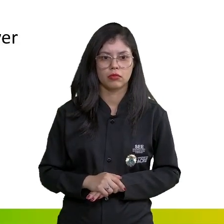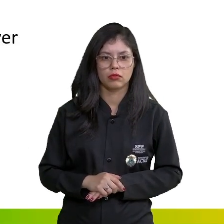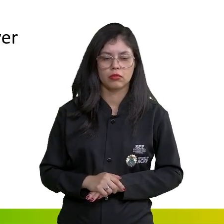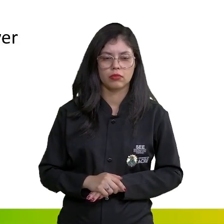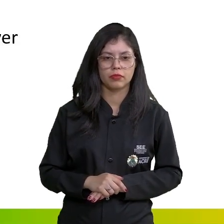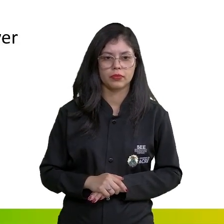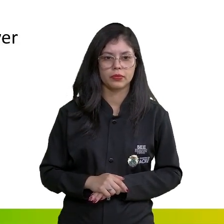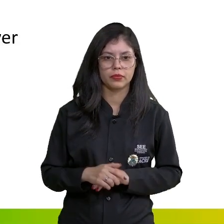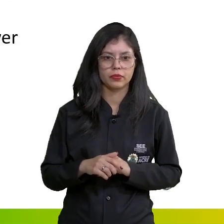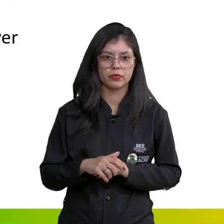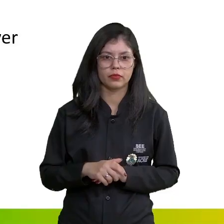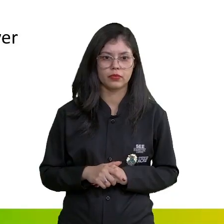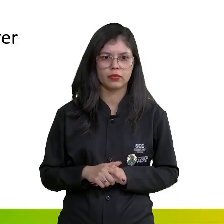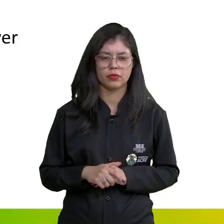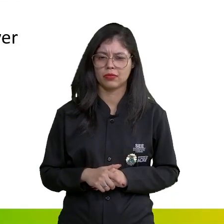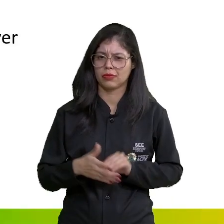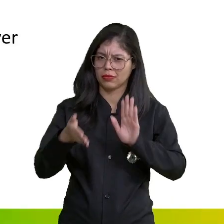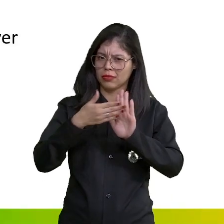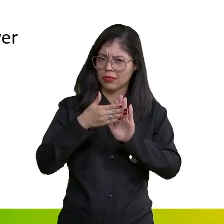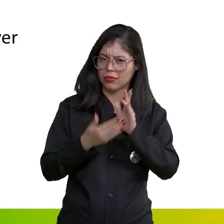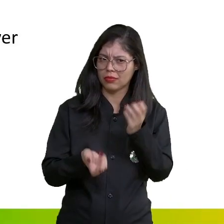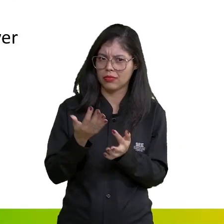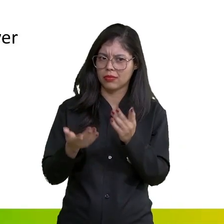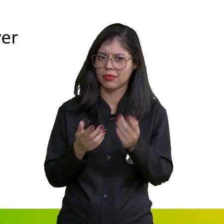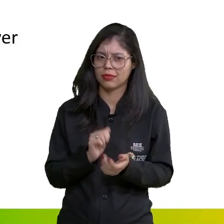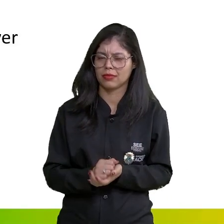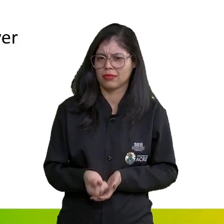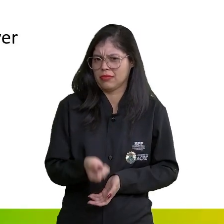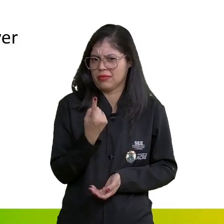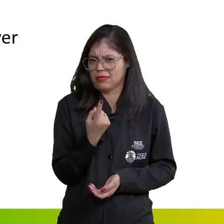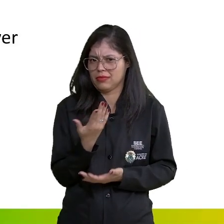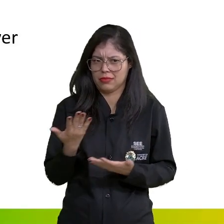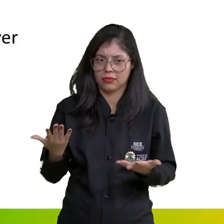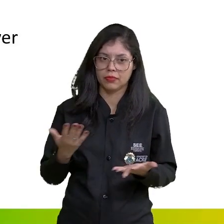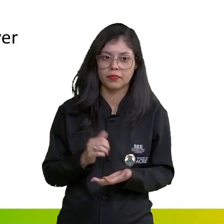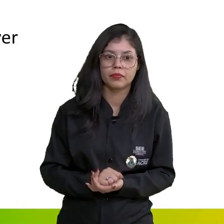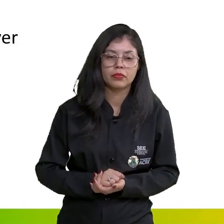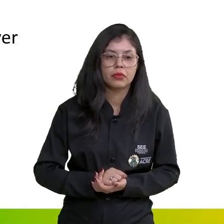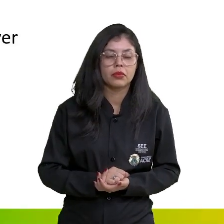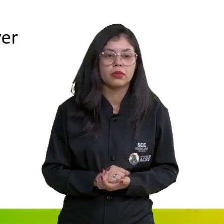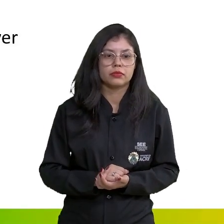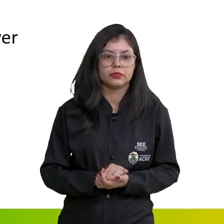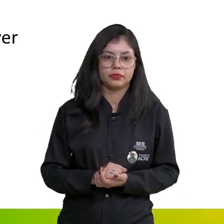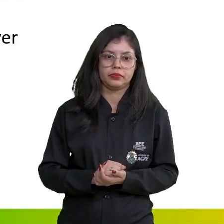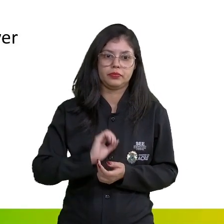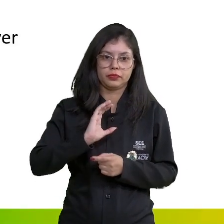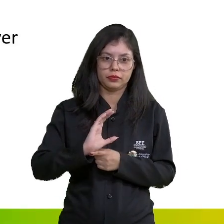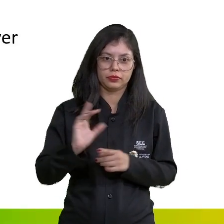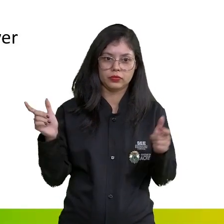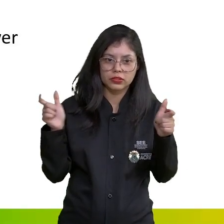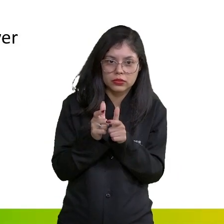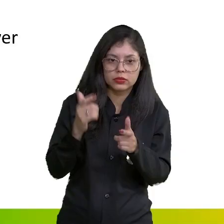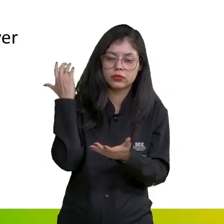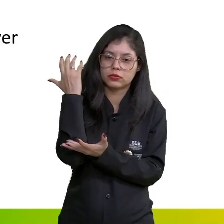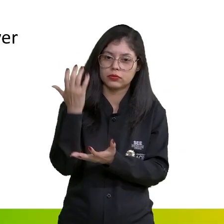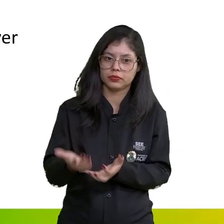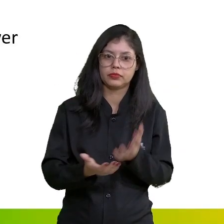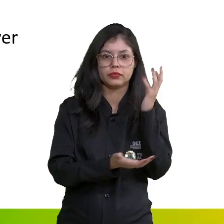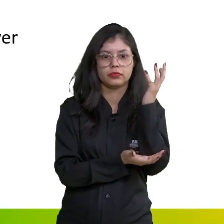CH4. Pessoal, promover a queima, eu acho que não faz sentido também. Alternativa C.